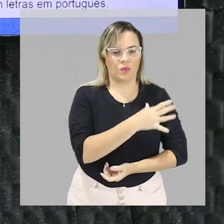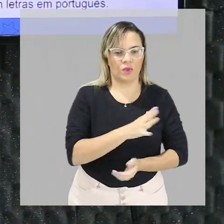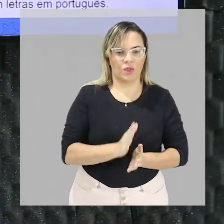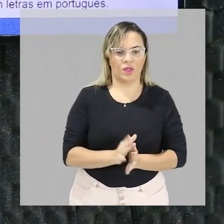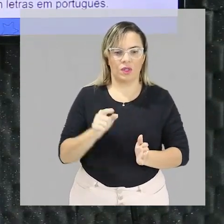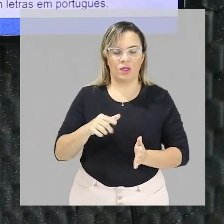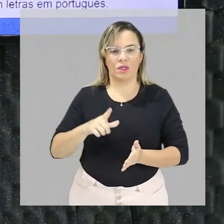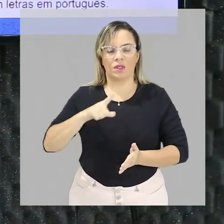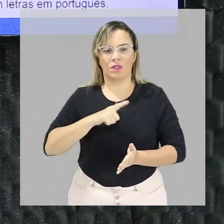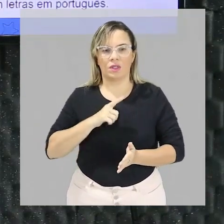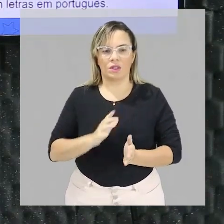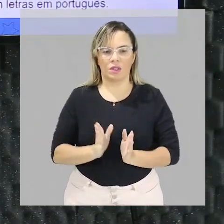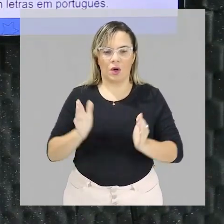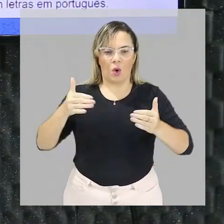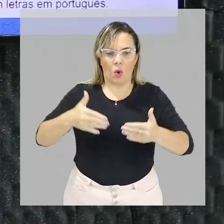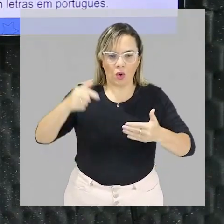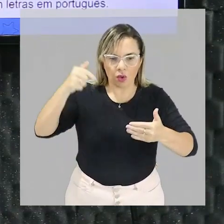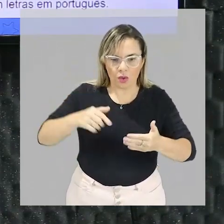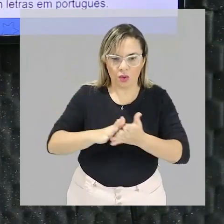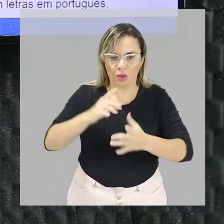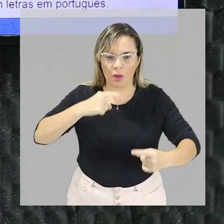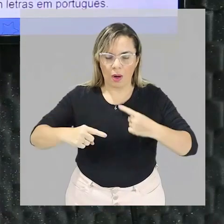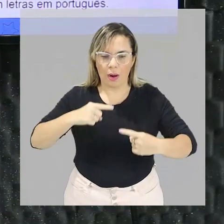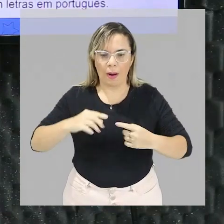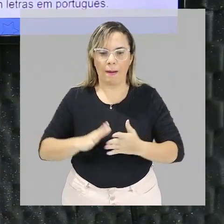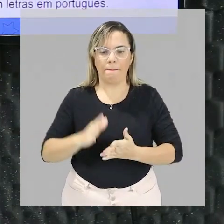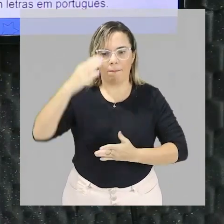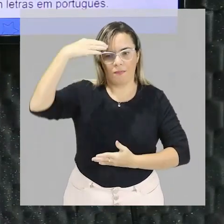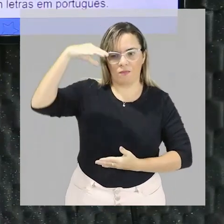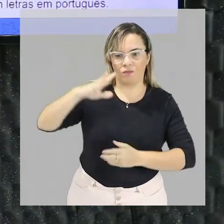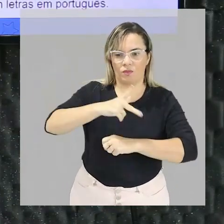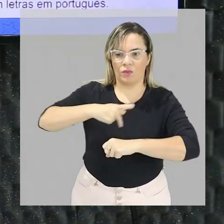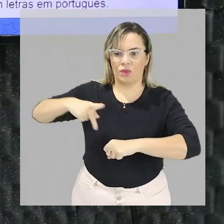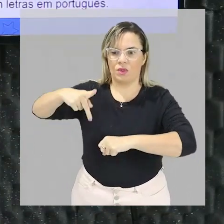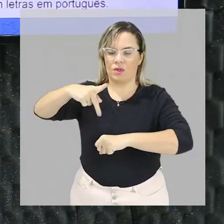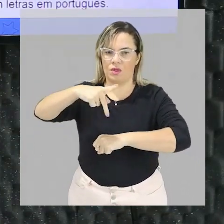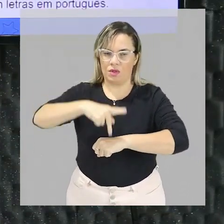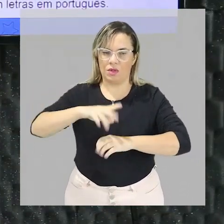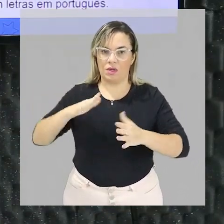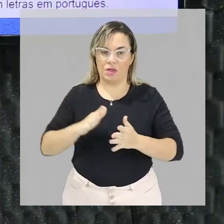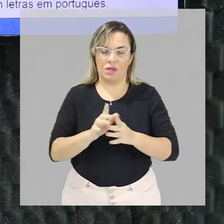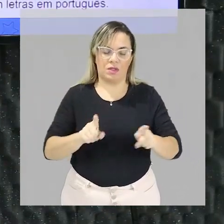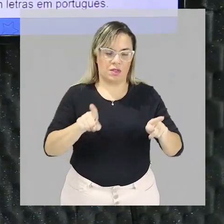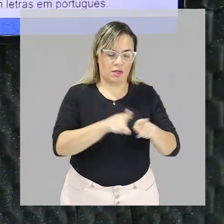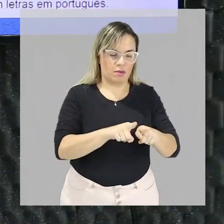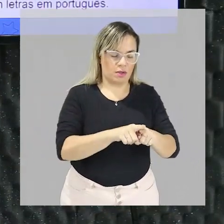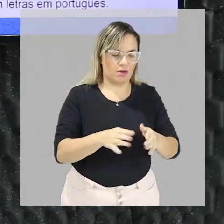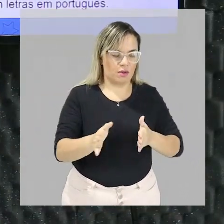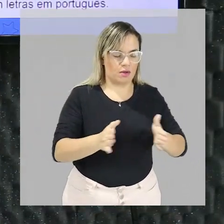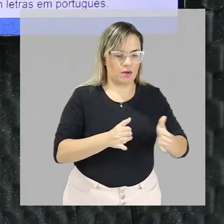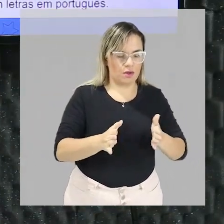debate político-cultural no país, como vai ocupar também aqui durante a ditadura civil-militar e empresarial, na década